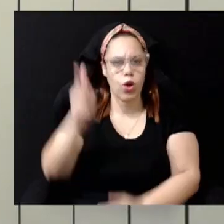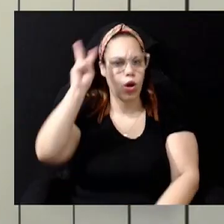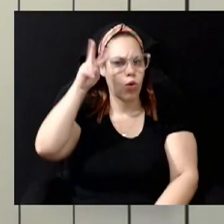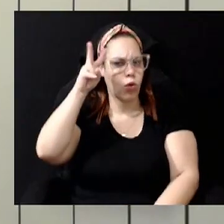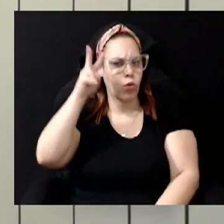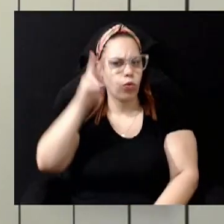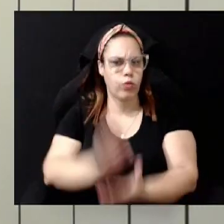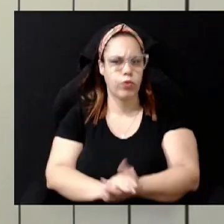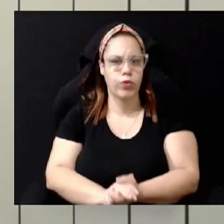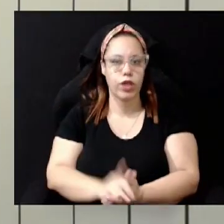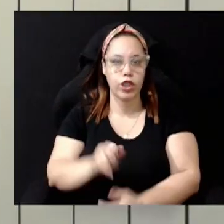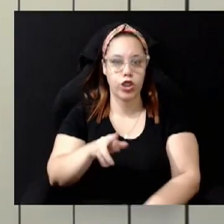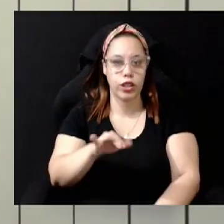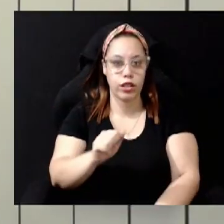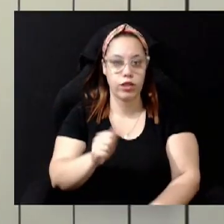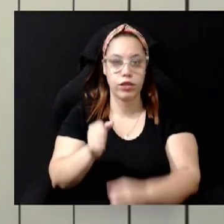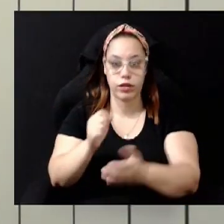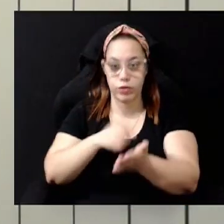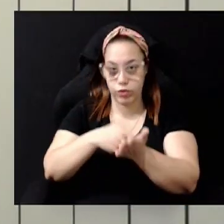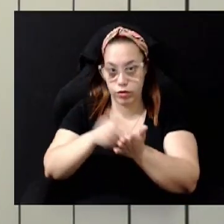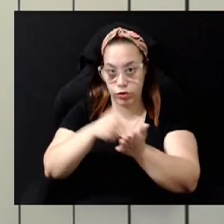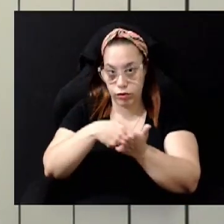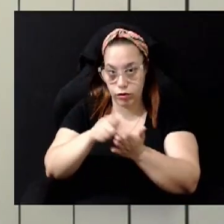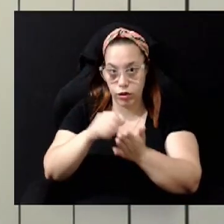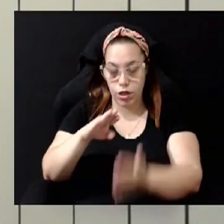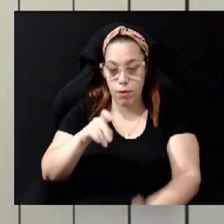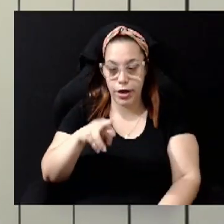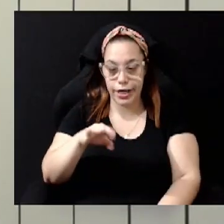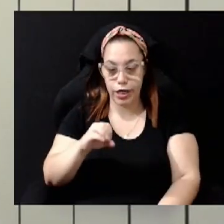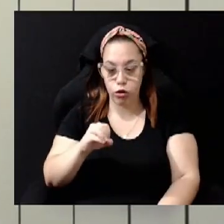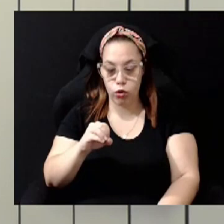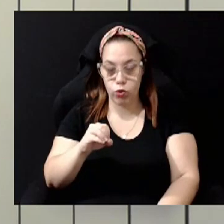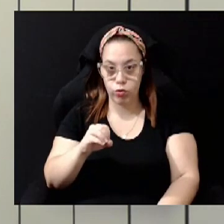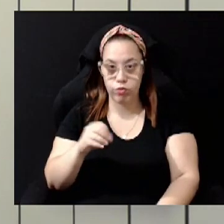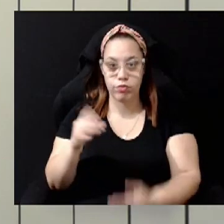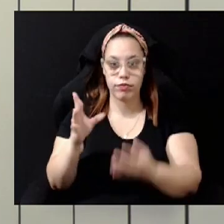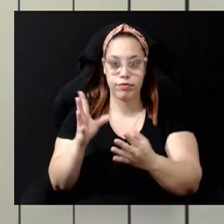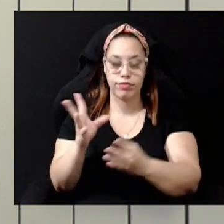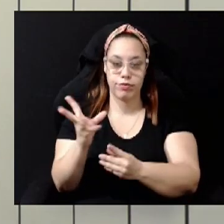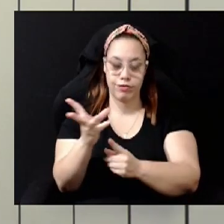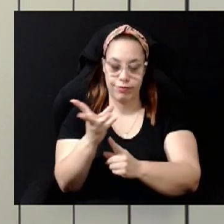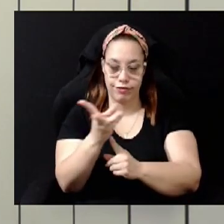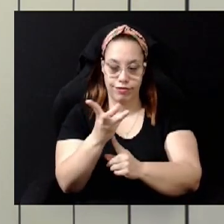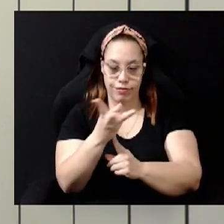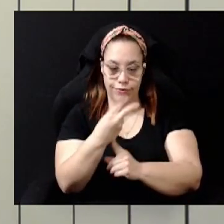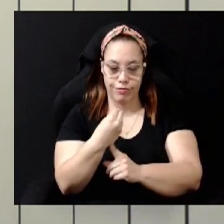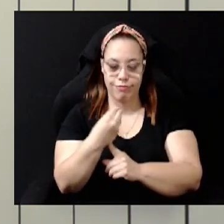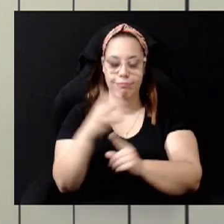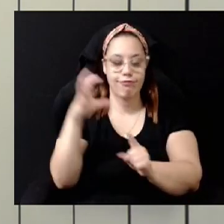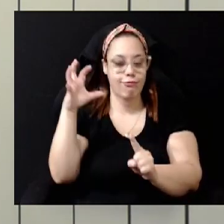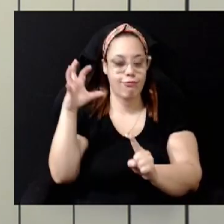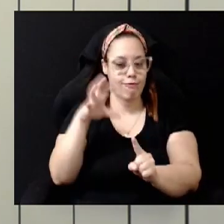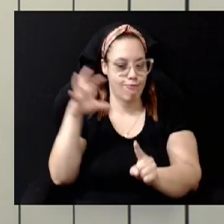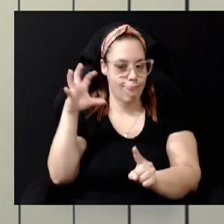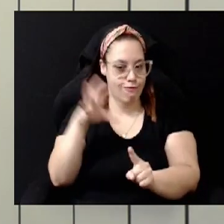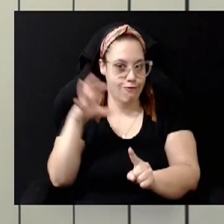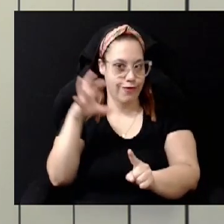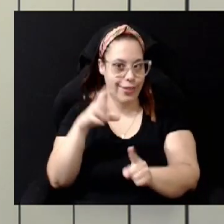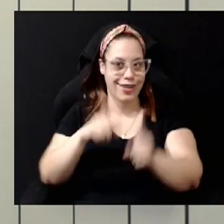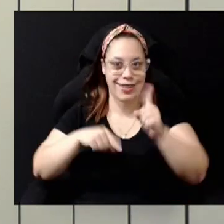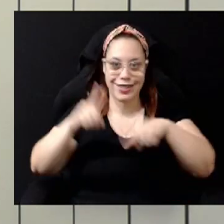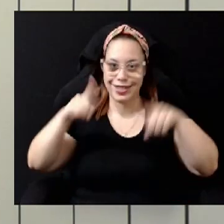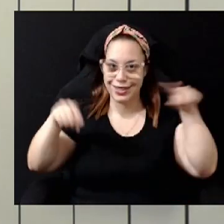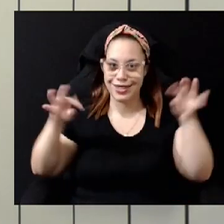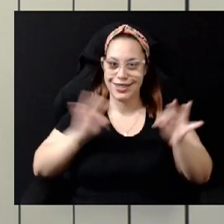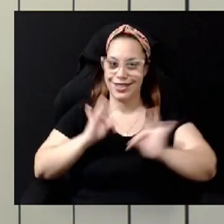e escritor. E Bernardo Caro, um artista plástico influente que utilizava diversas técnicas